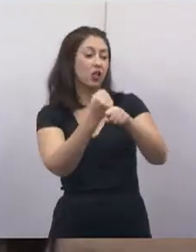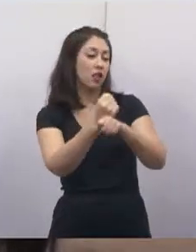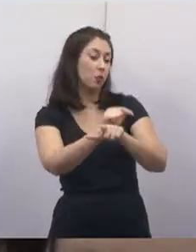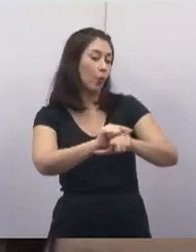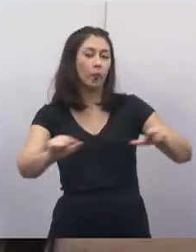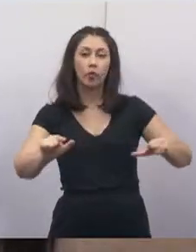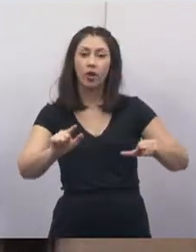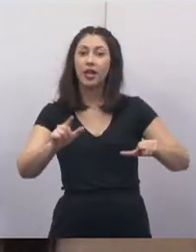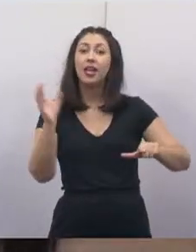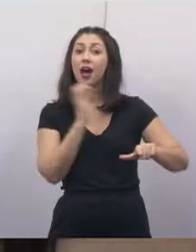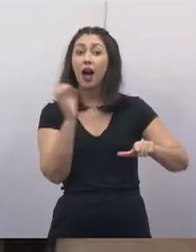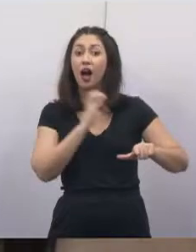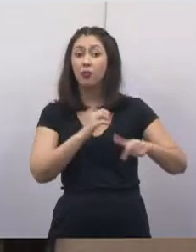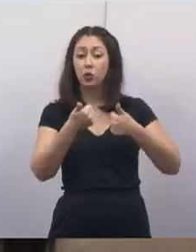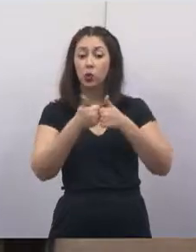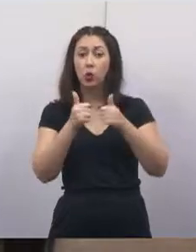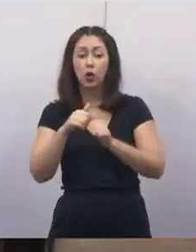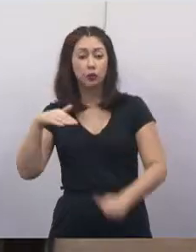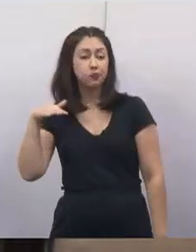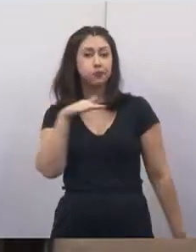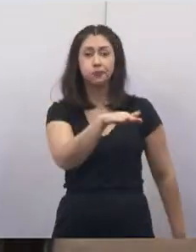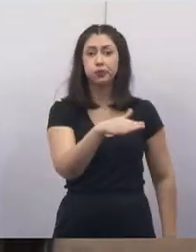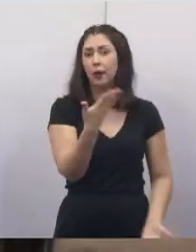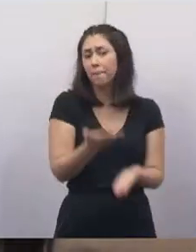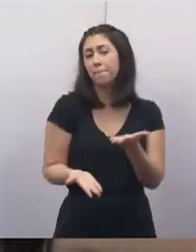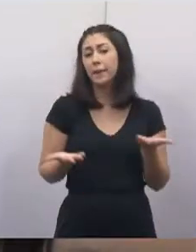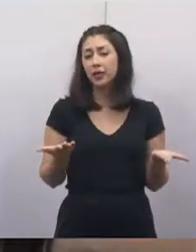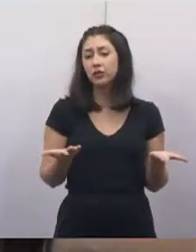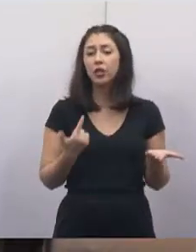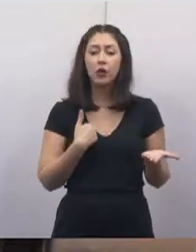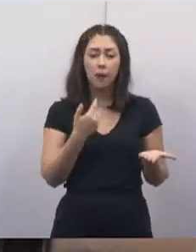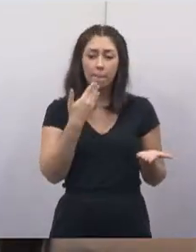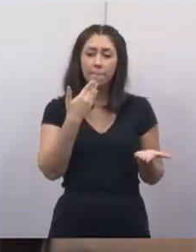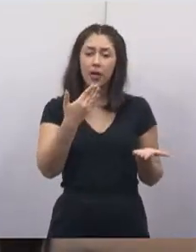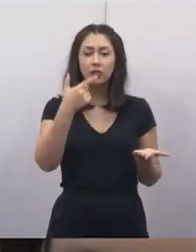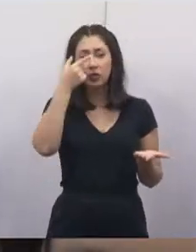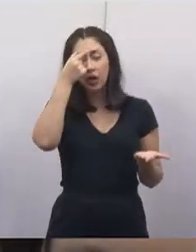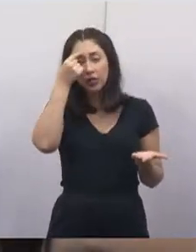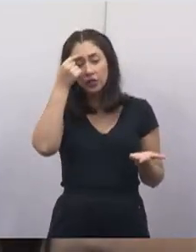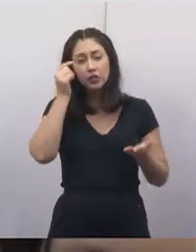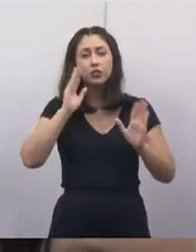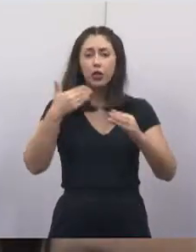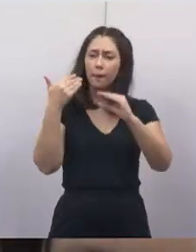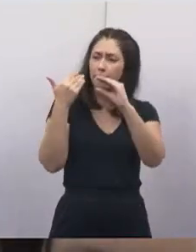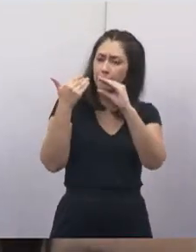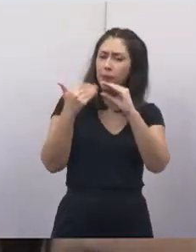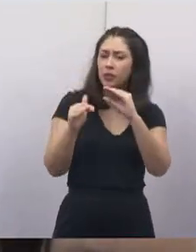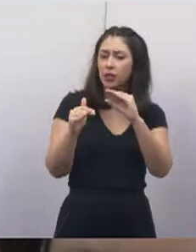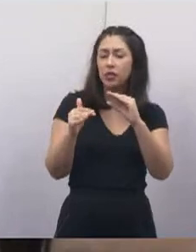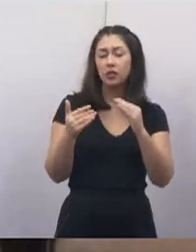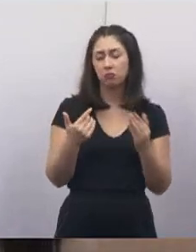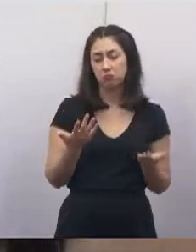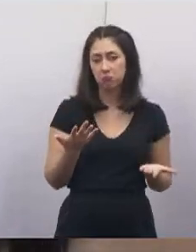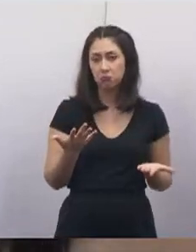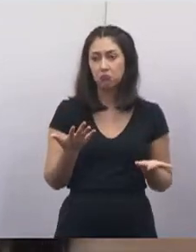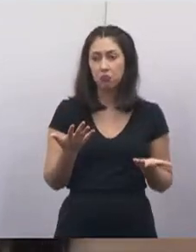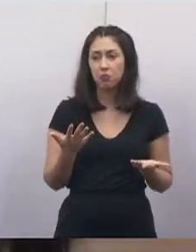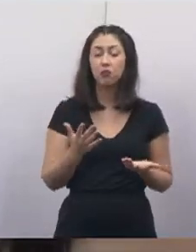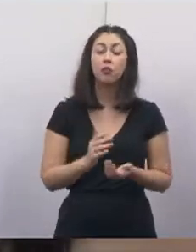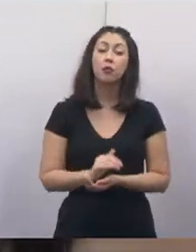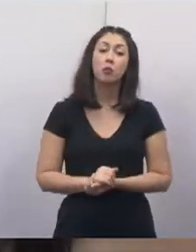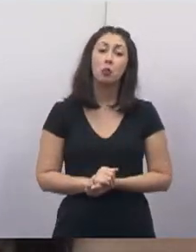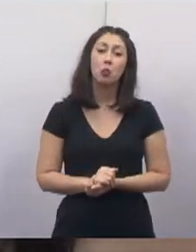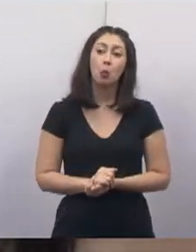erradas. Então, peço ao Sazak, passou por essa casa aqui, já está na mão dele, acredito que está na mão dele, estou pedindo